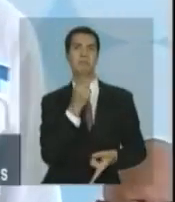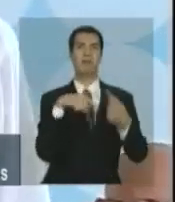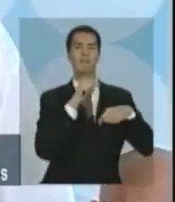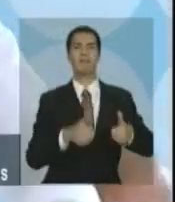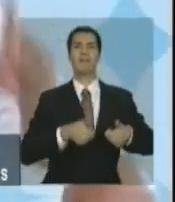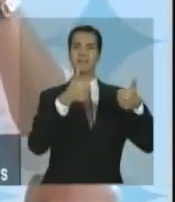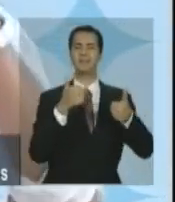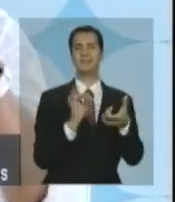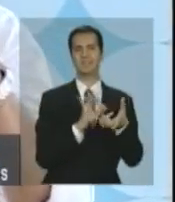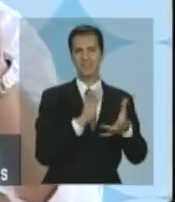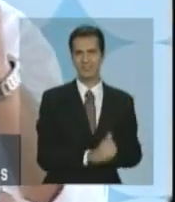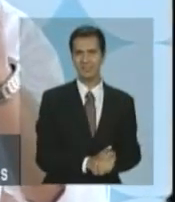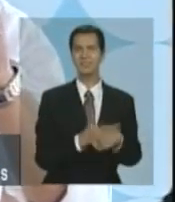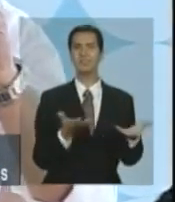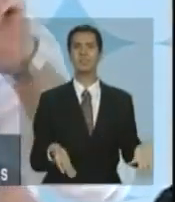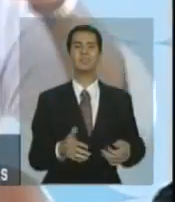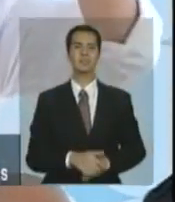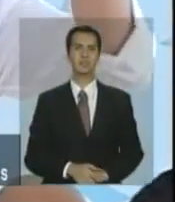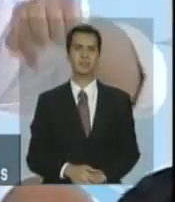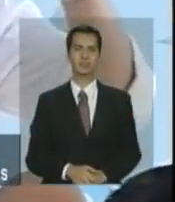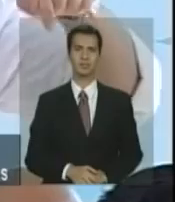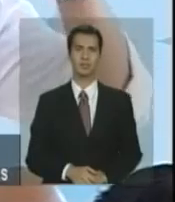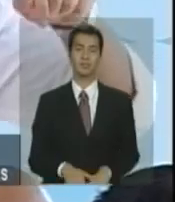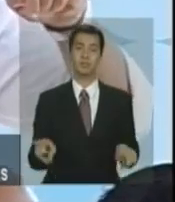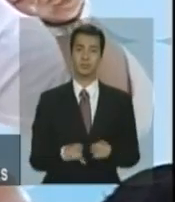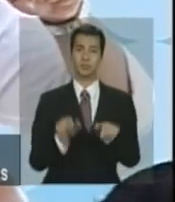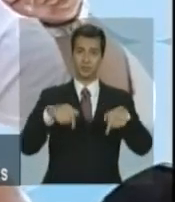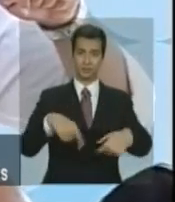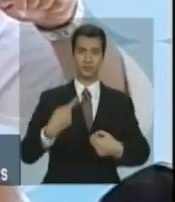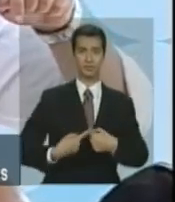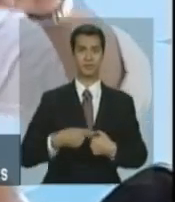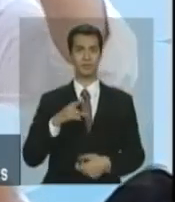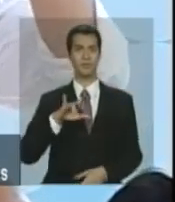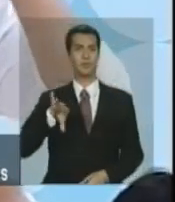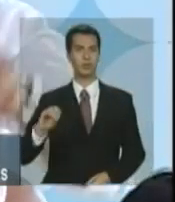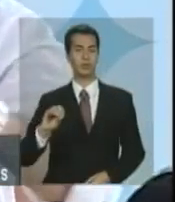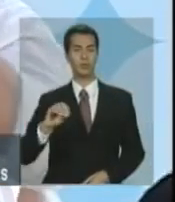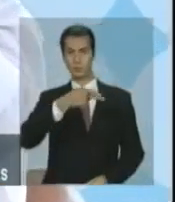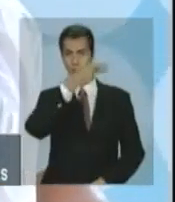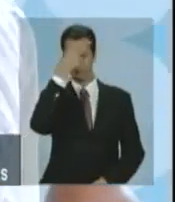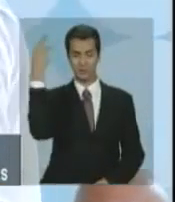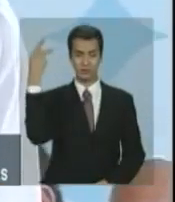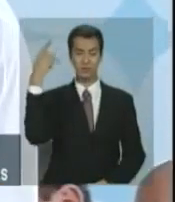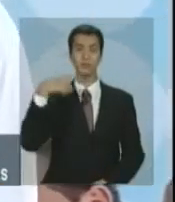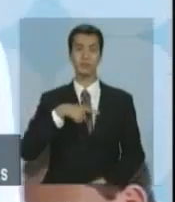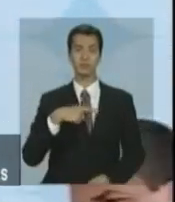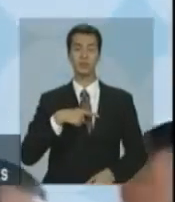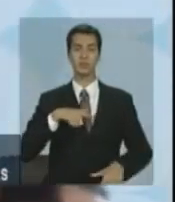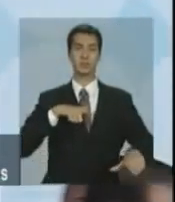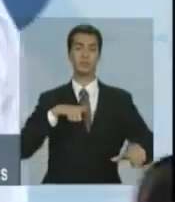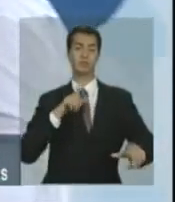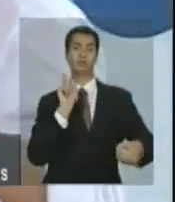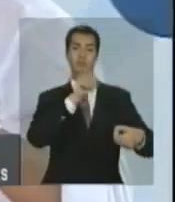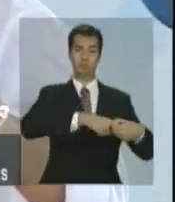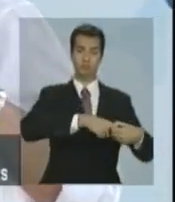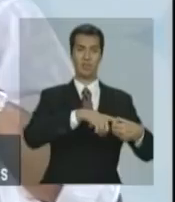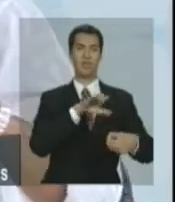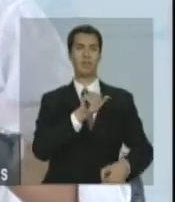né? E o que é mais importante, aqui no Rio, as pessoas que fazem Academia da